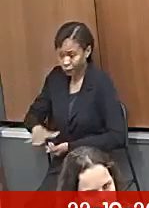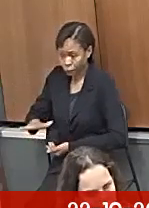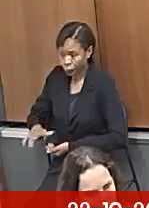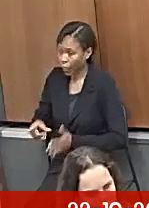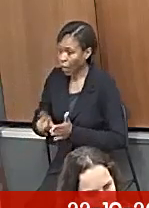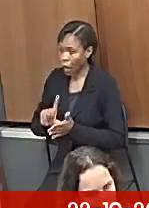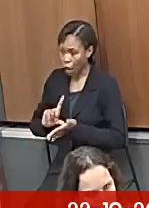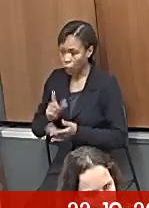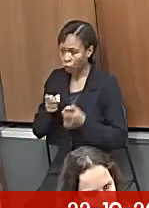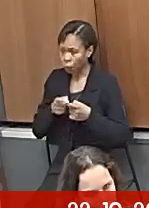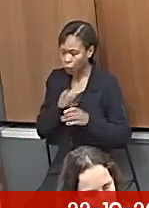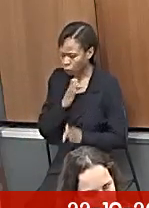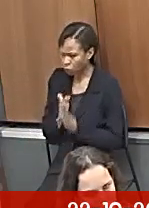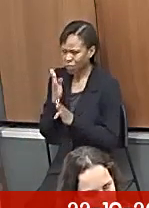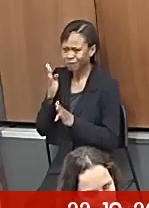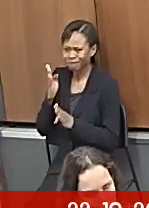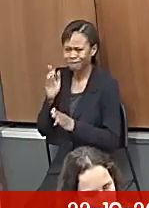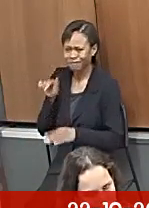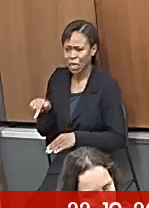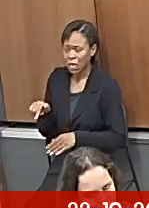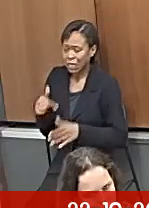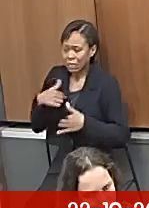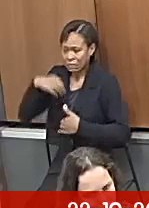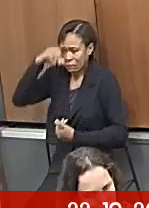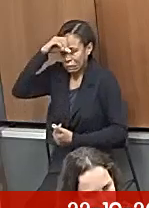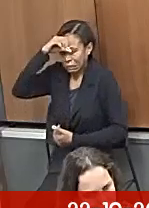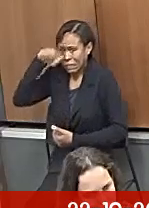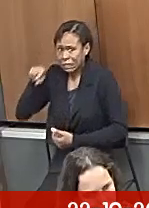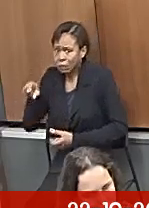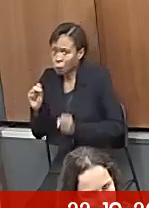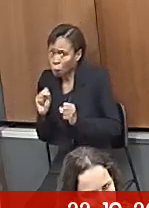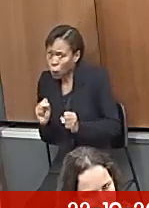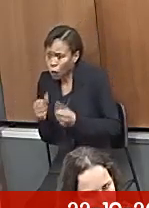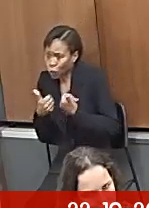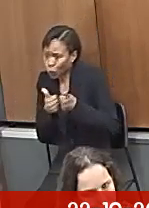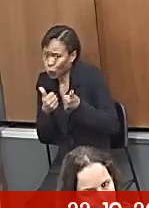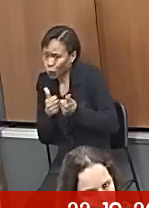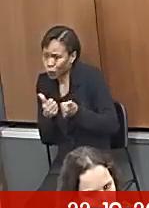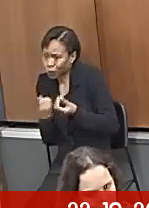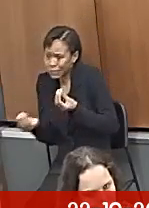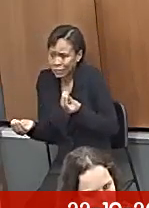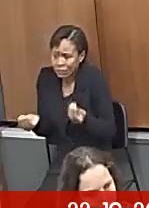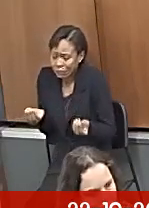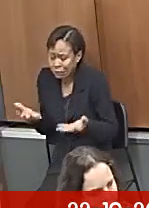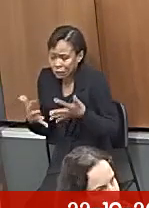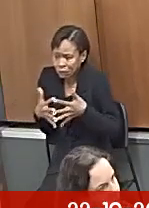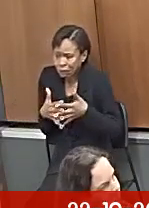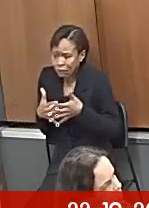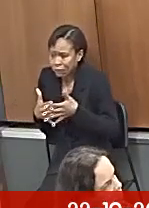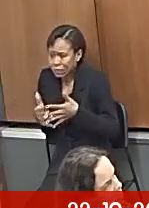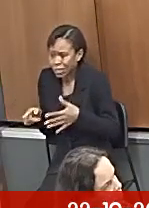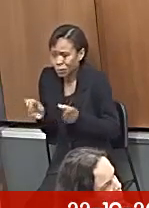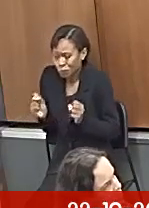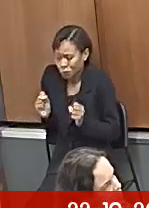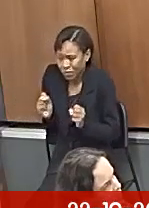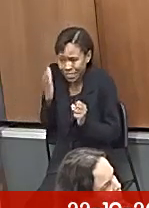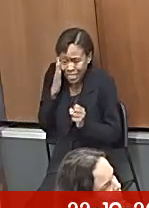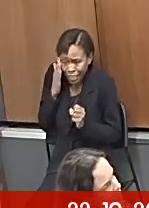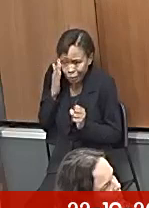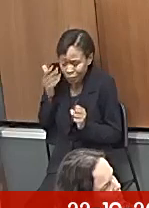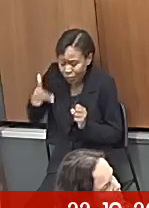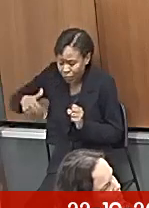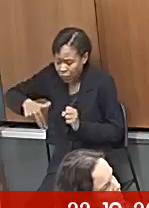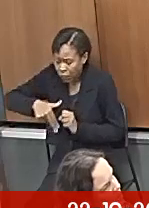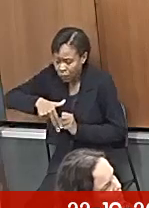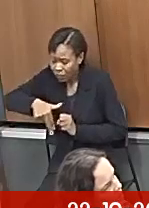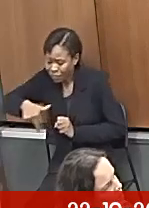eu não saberia se ele era capaz de pegar um ônibus, se ele conseguiria se localizar no espaço, se ele